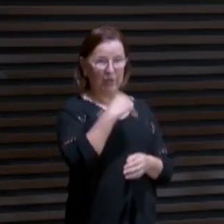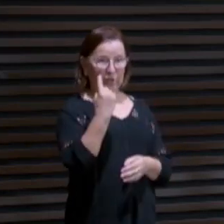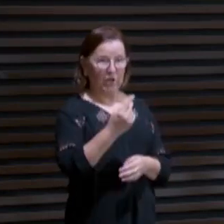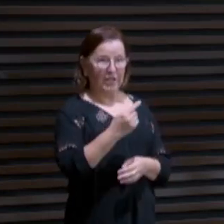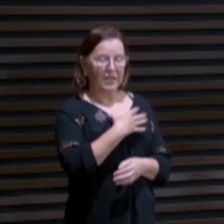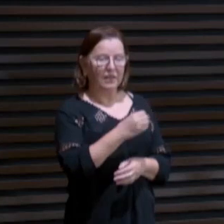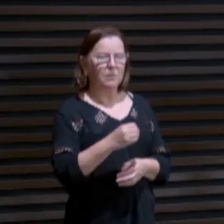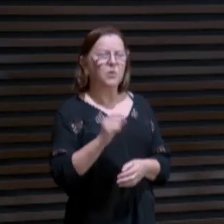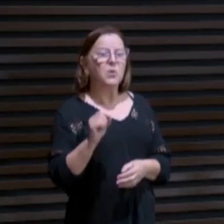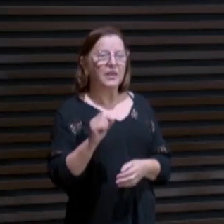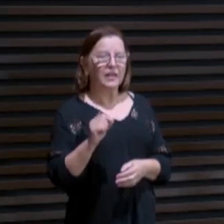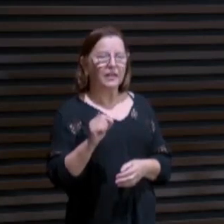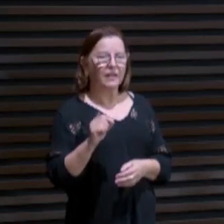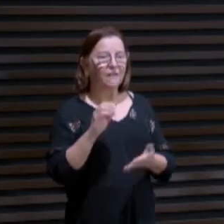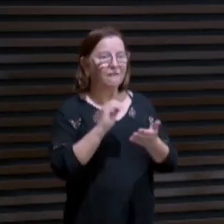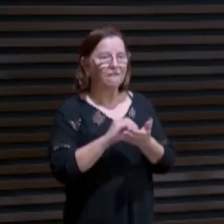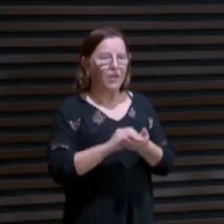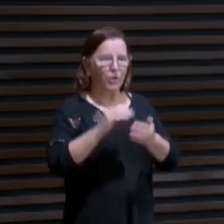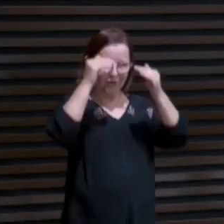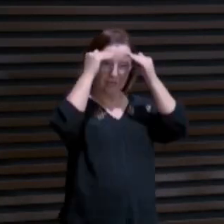rebeldia, desobediência.